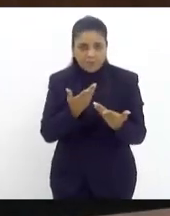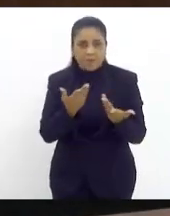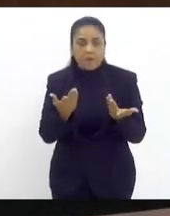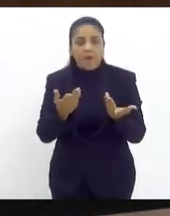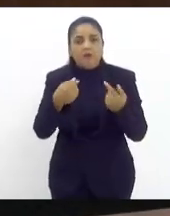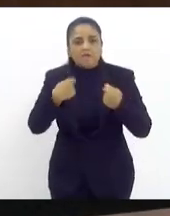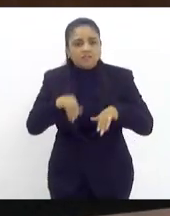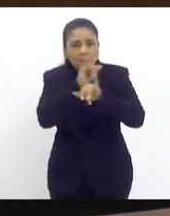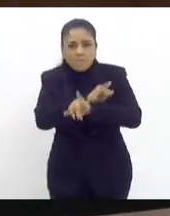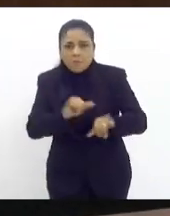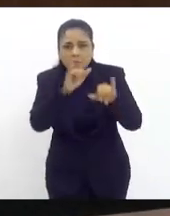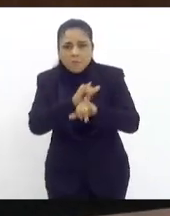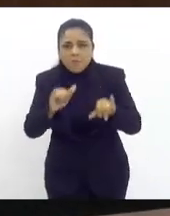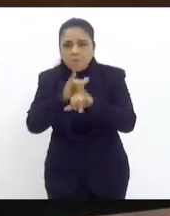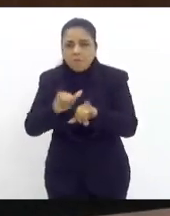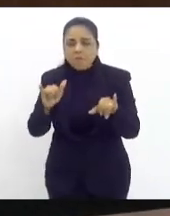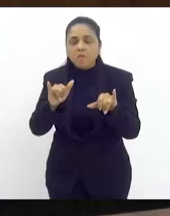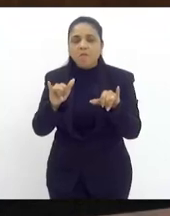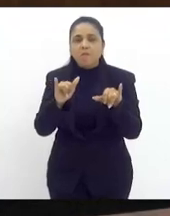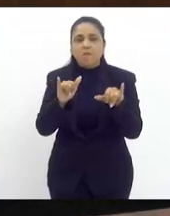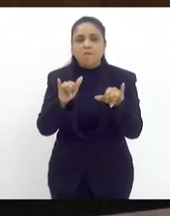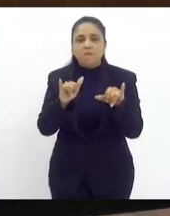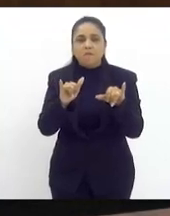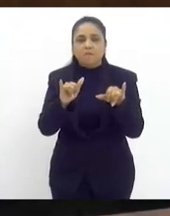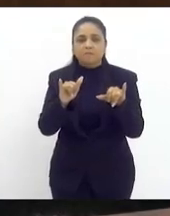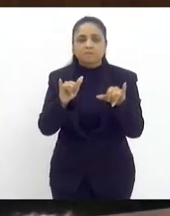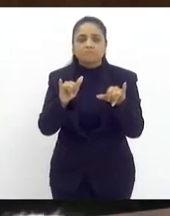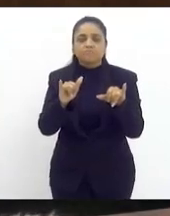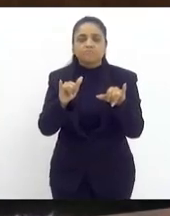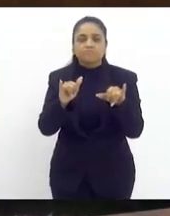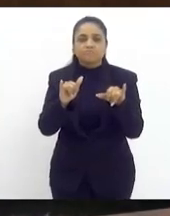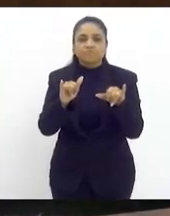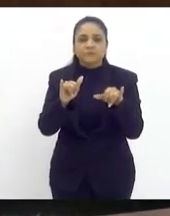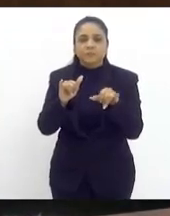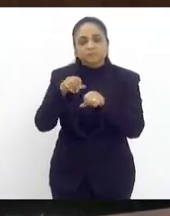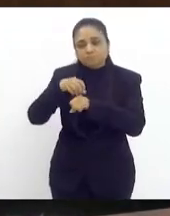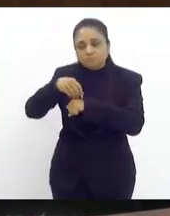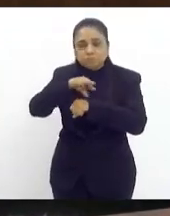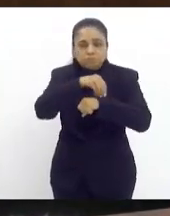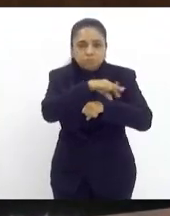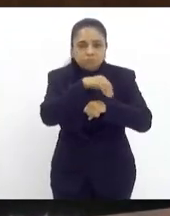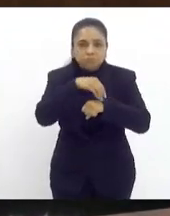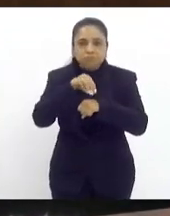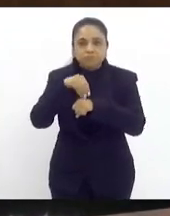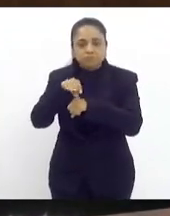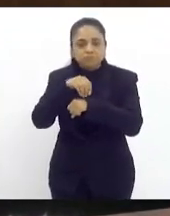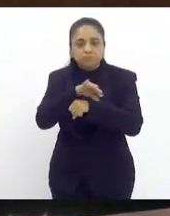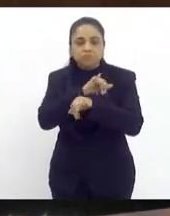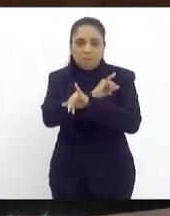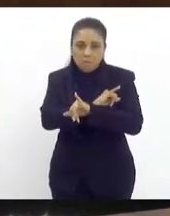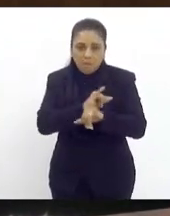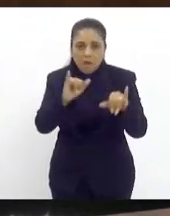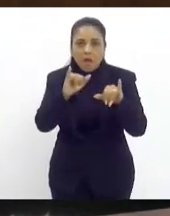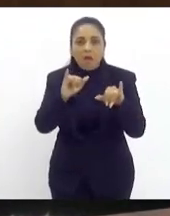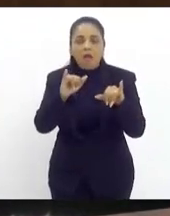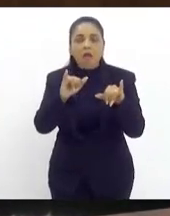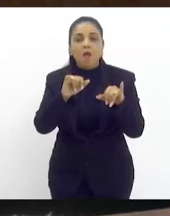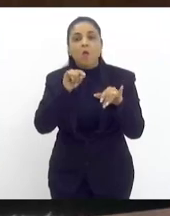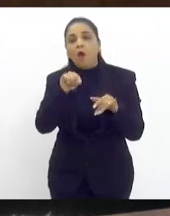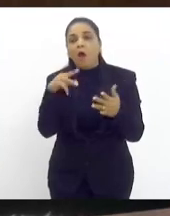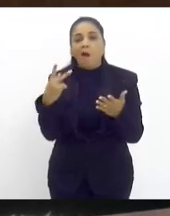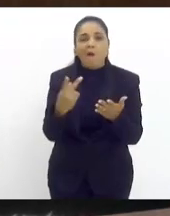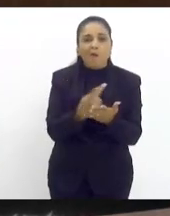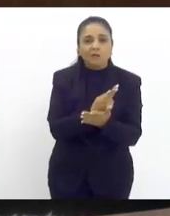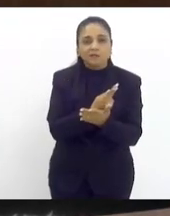está publicizado o eu queria partilhar aqui um acontecimento que talvez seja para alguns públicos que aconteceu